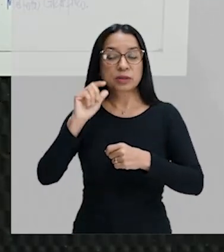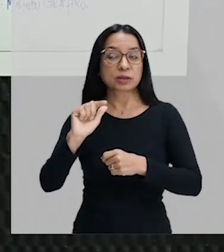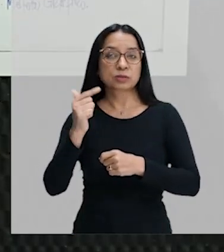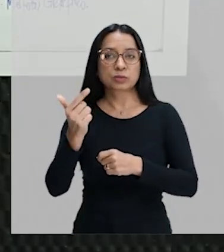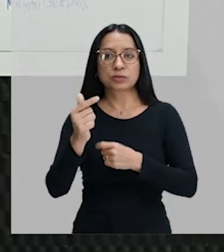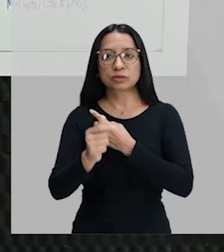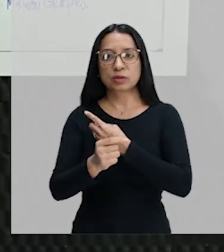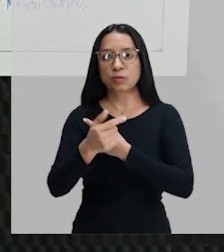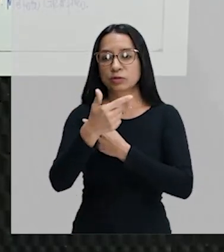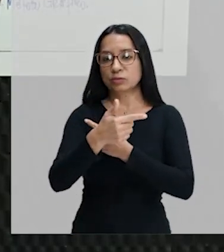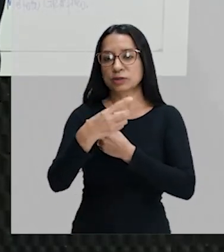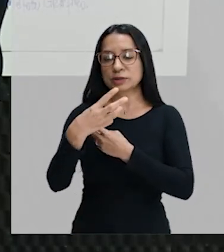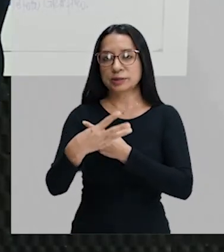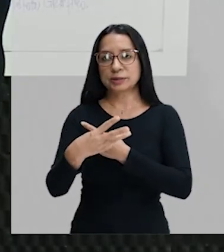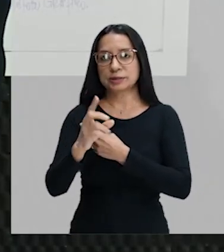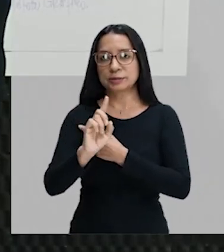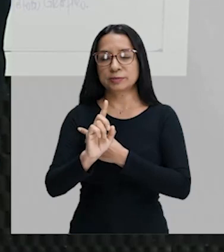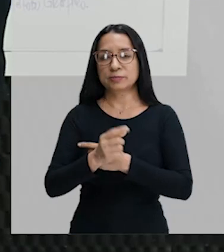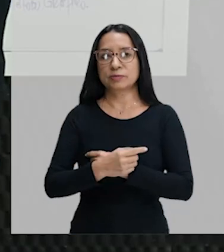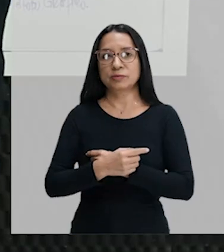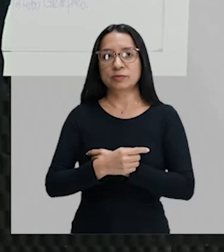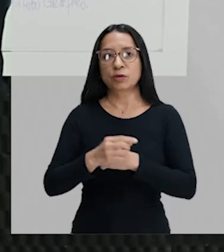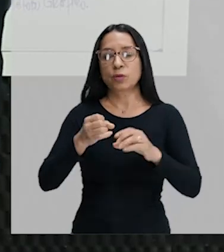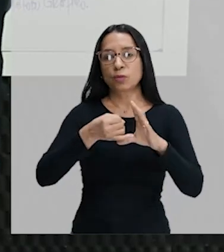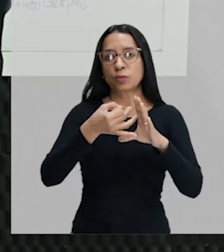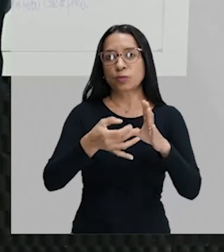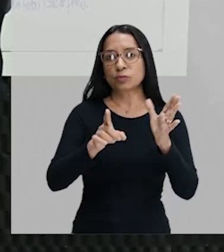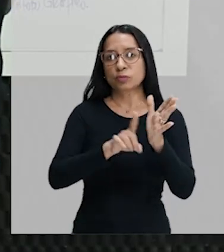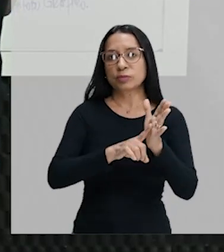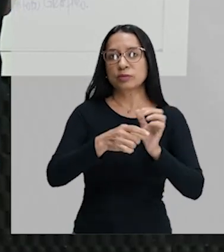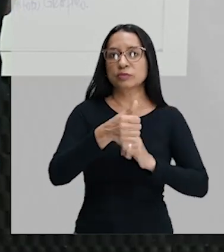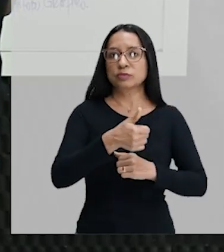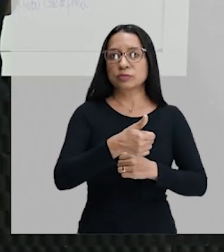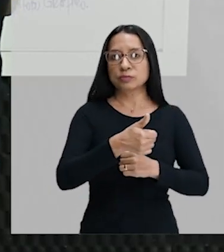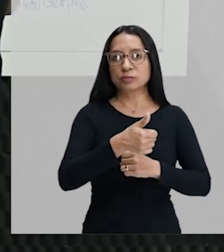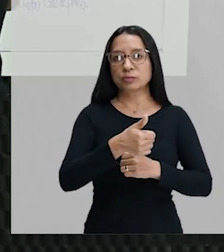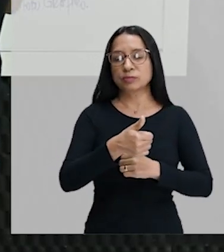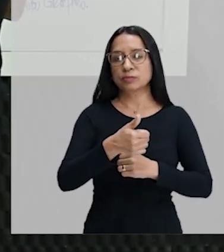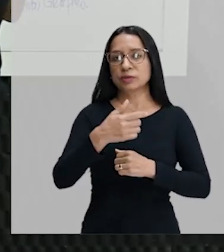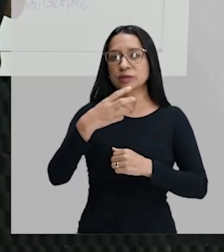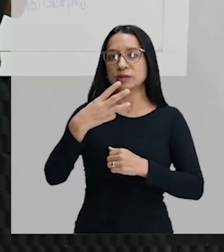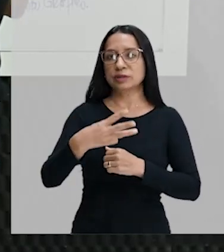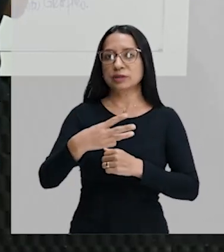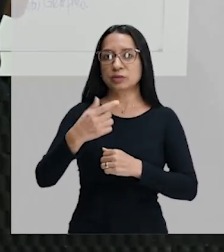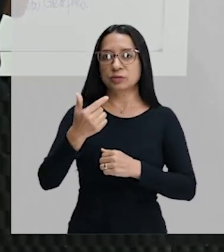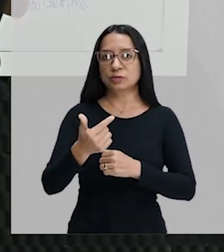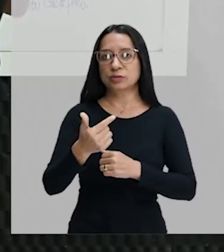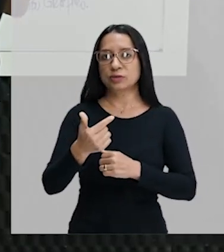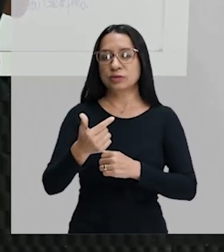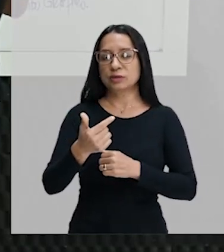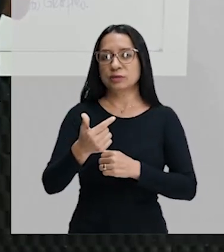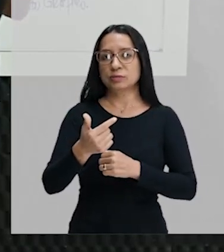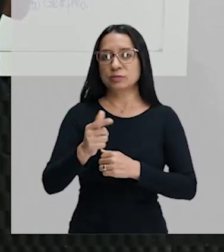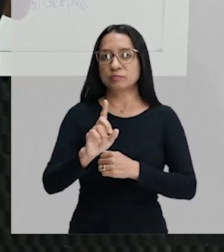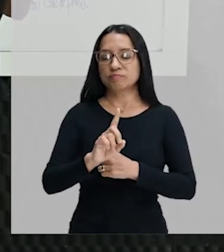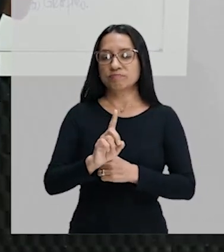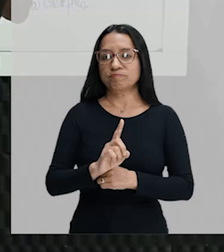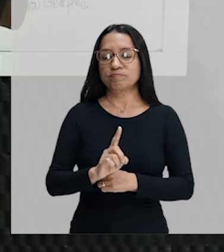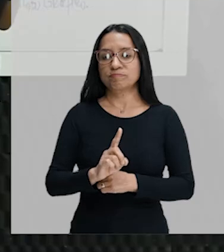Então quer dizer que o conjunto menos 1, 3 e 2 não é